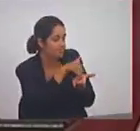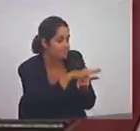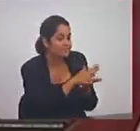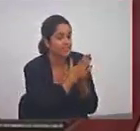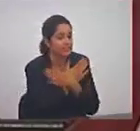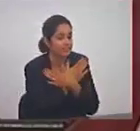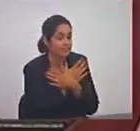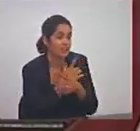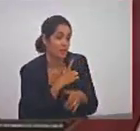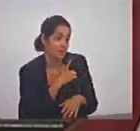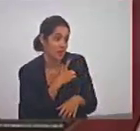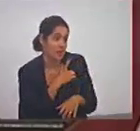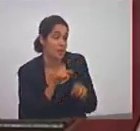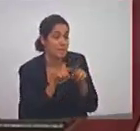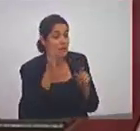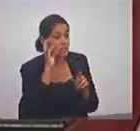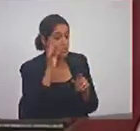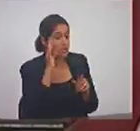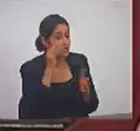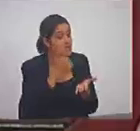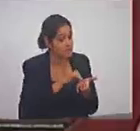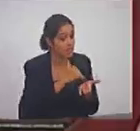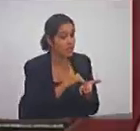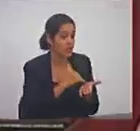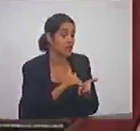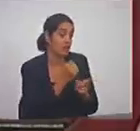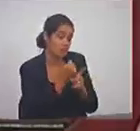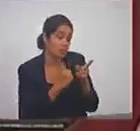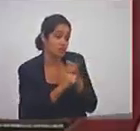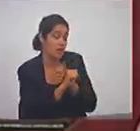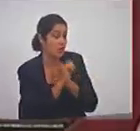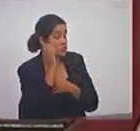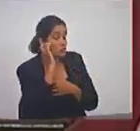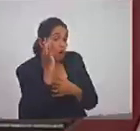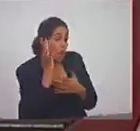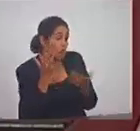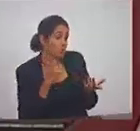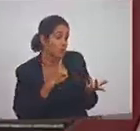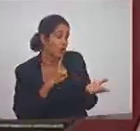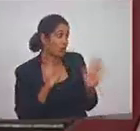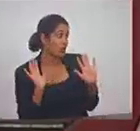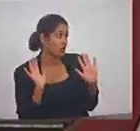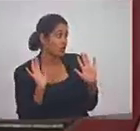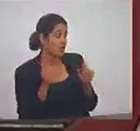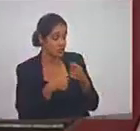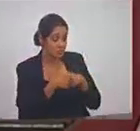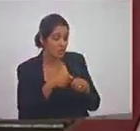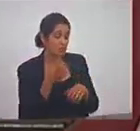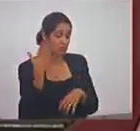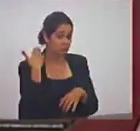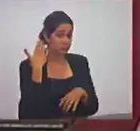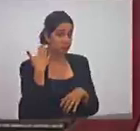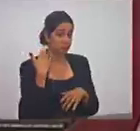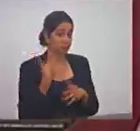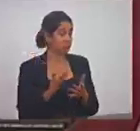grande sonho dele sempre foi secretário, foi ser secretário da Assistência Social. Isso era um sonho dele da administração passada. Ele se viu